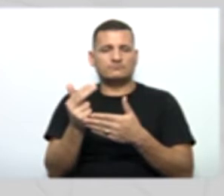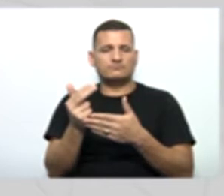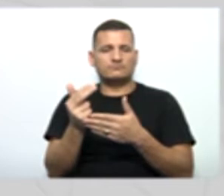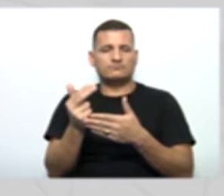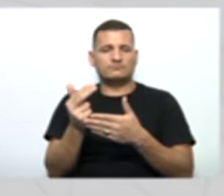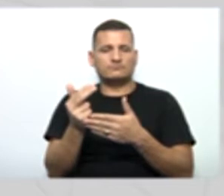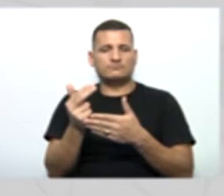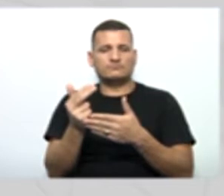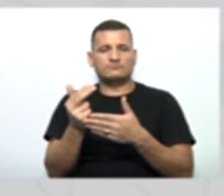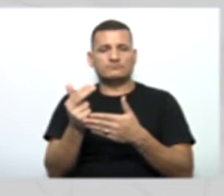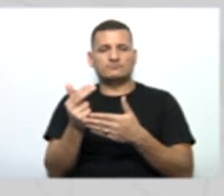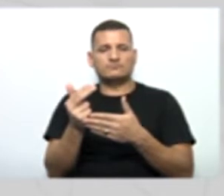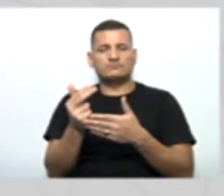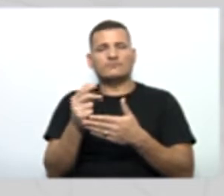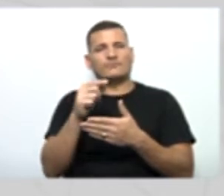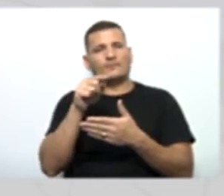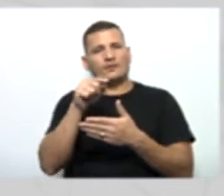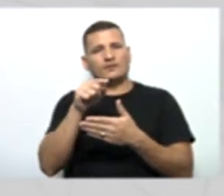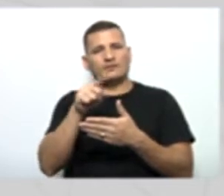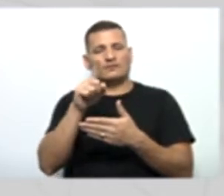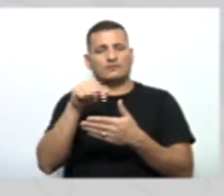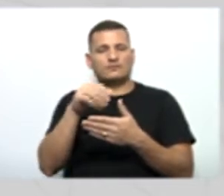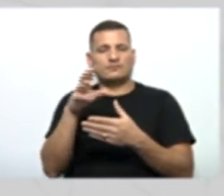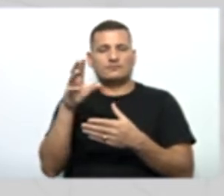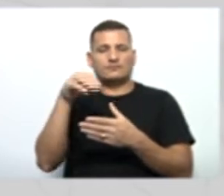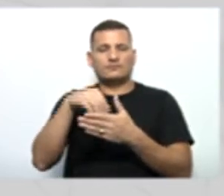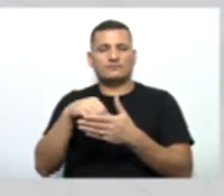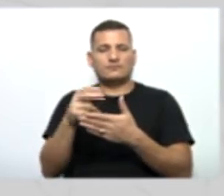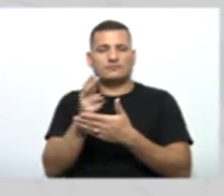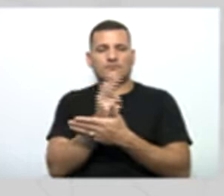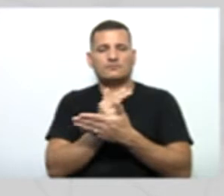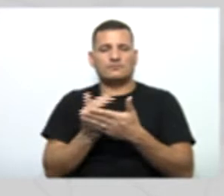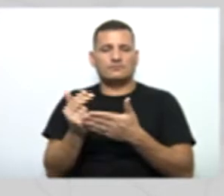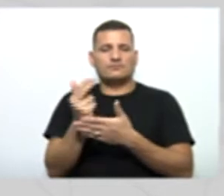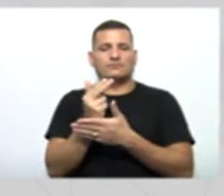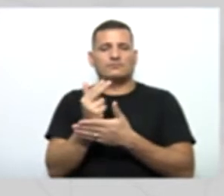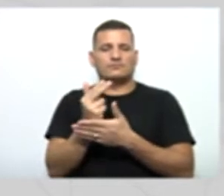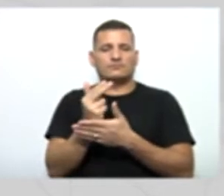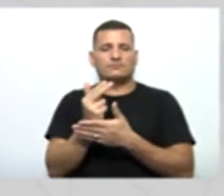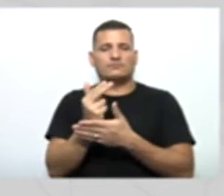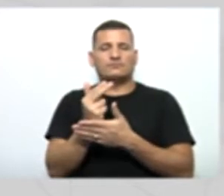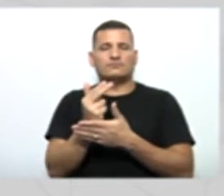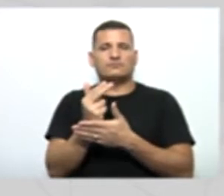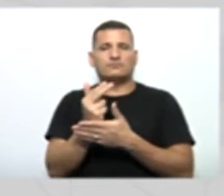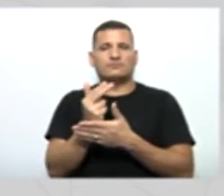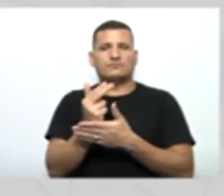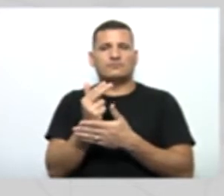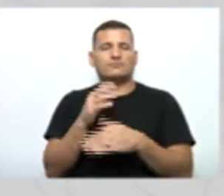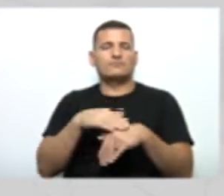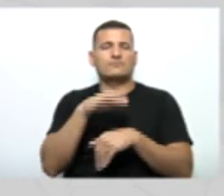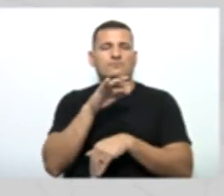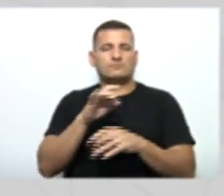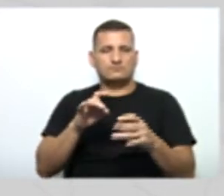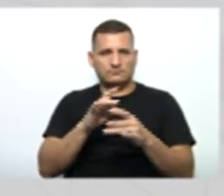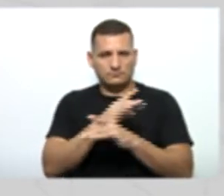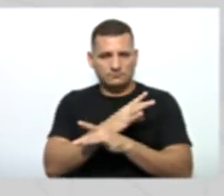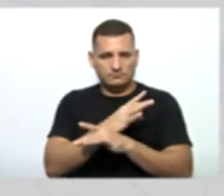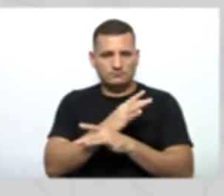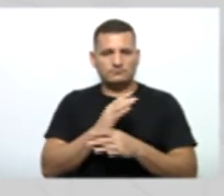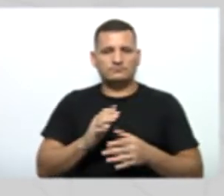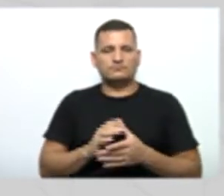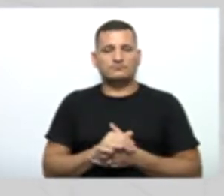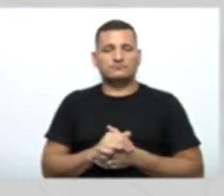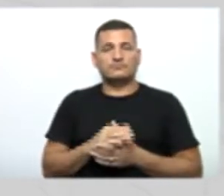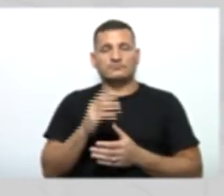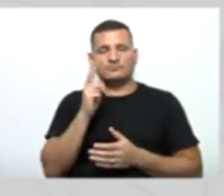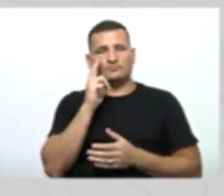Ele é um integrante do caso de uso maior e completo. Veja bem aqui, galera, ó. Ó